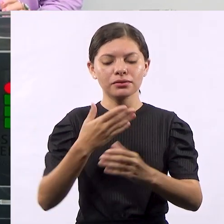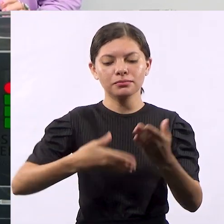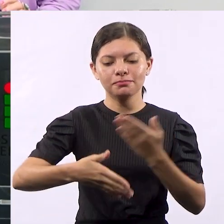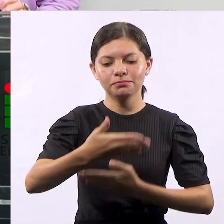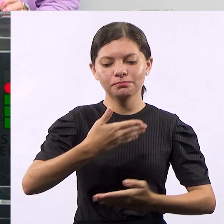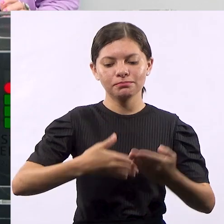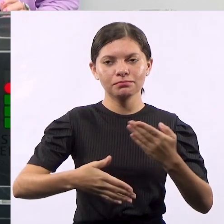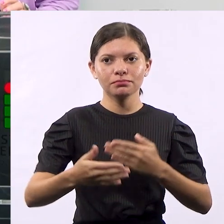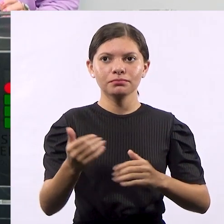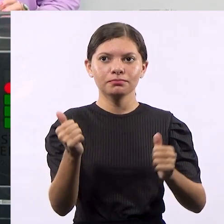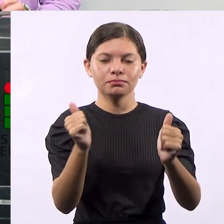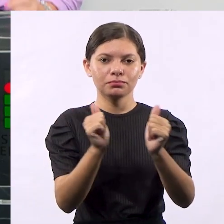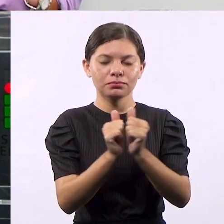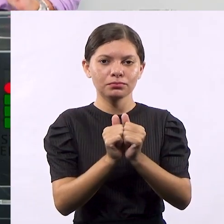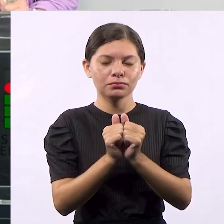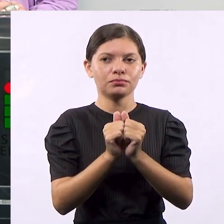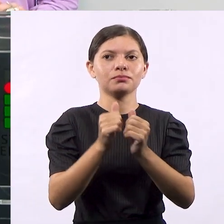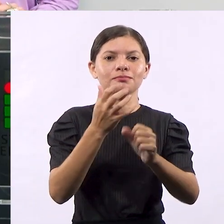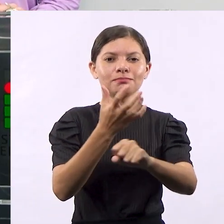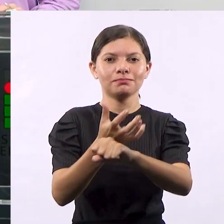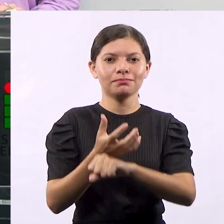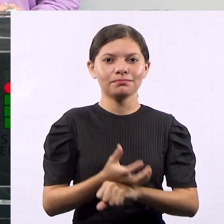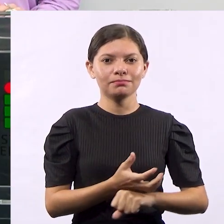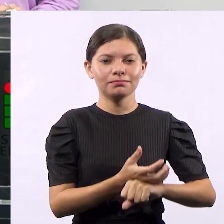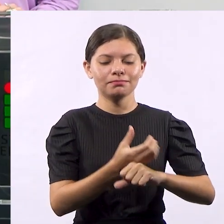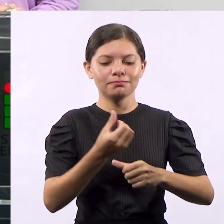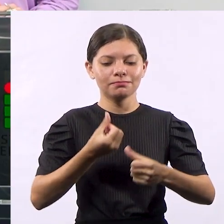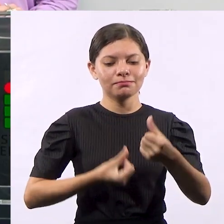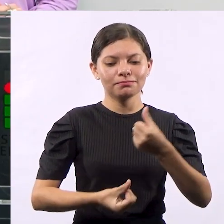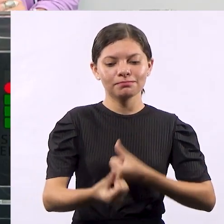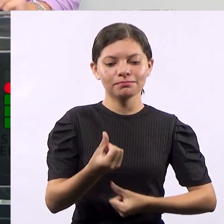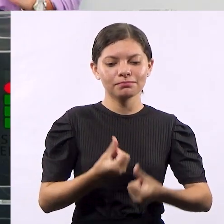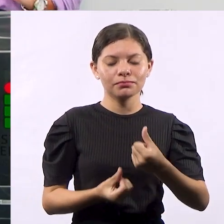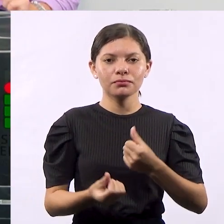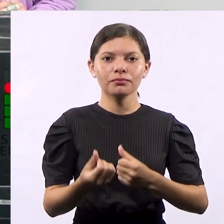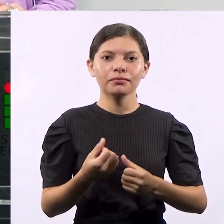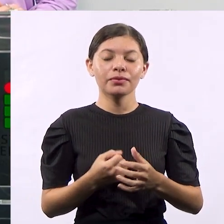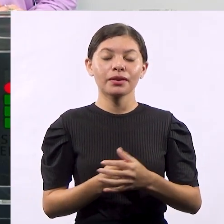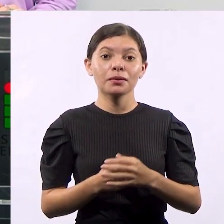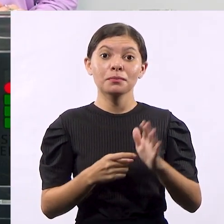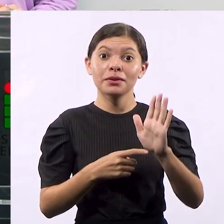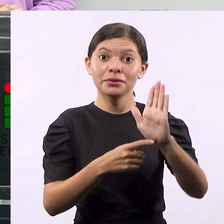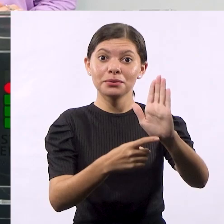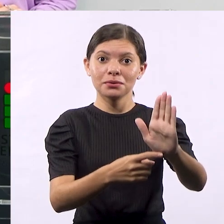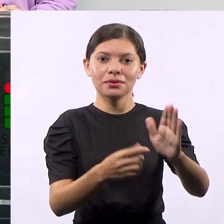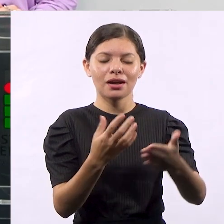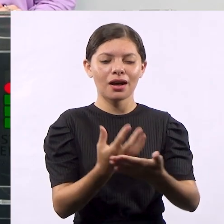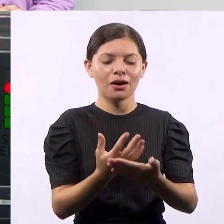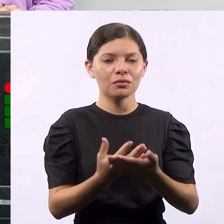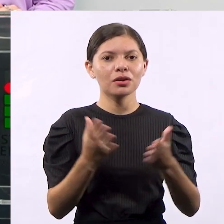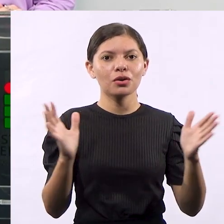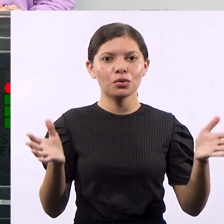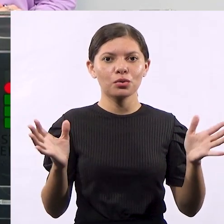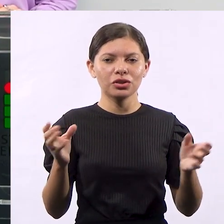as disciplinas do semestre. E para contribuir com a aula de hoje, nós temos 3 convidados.